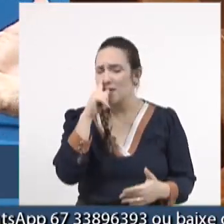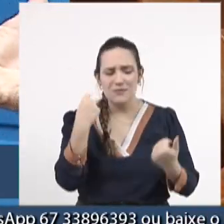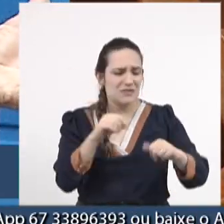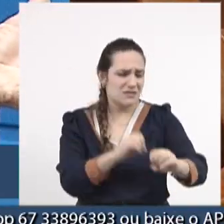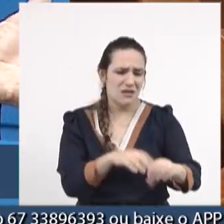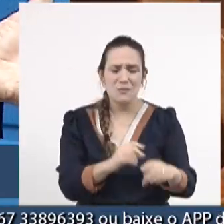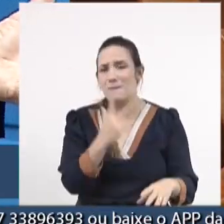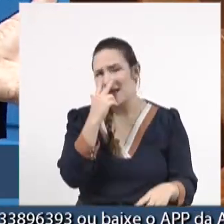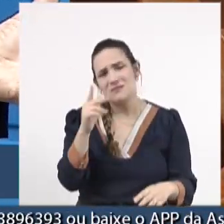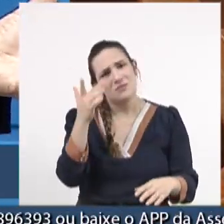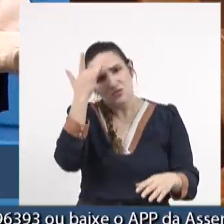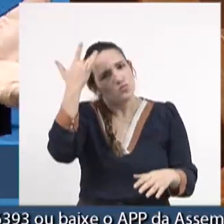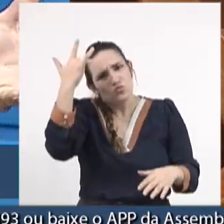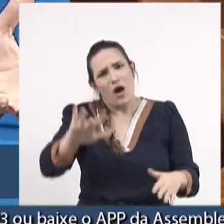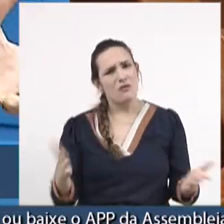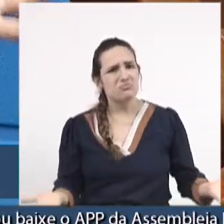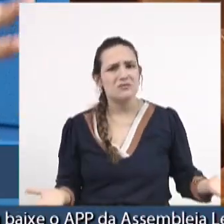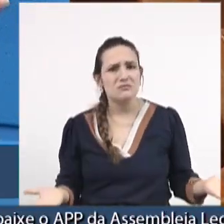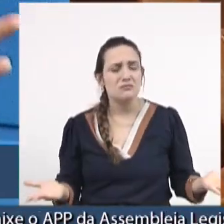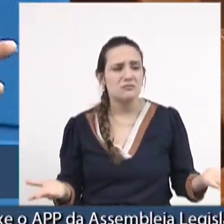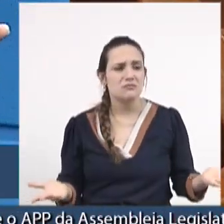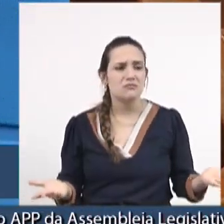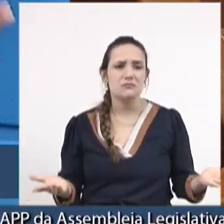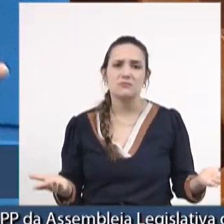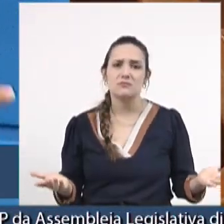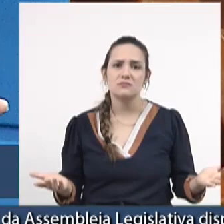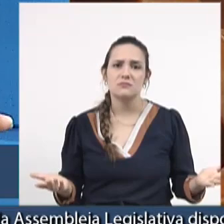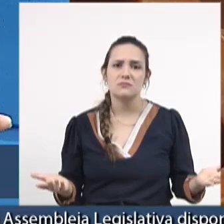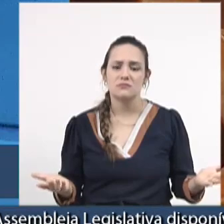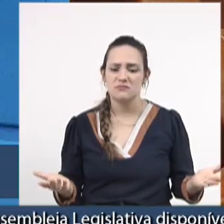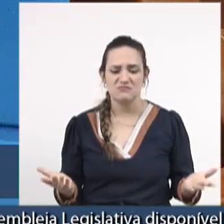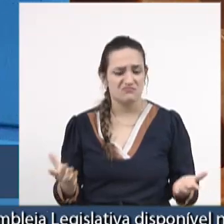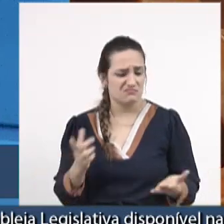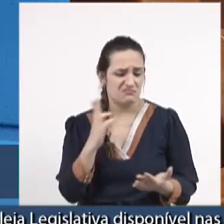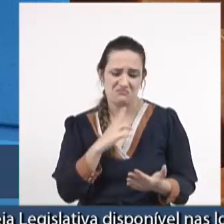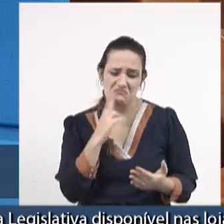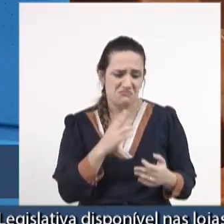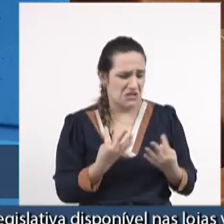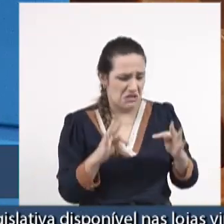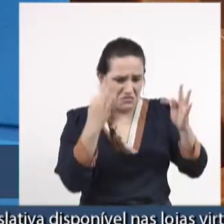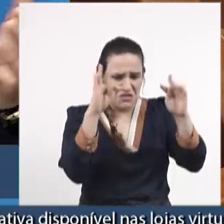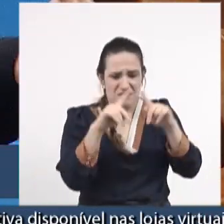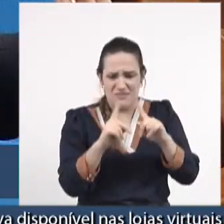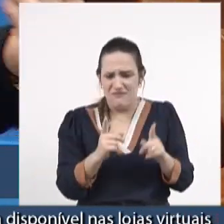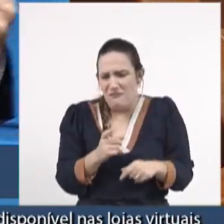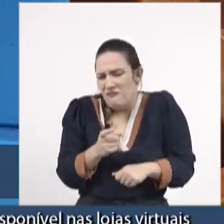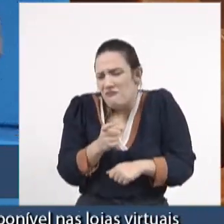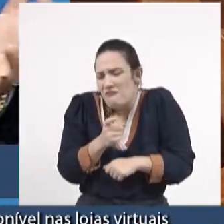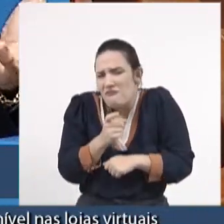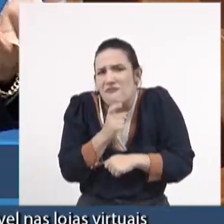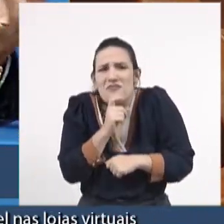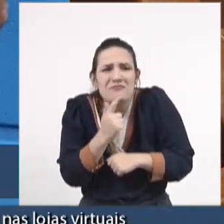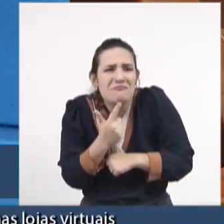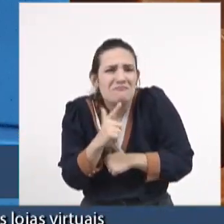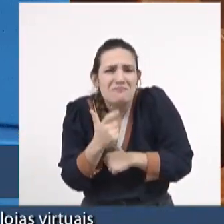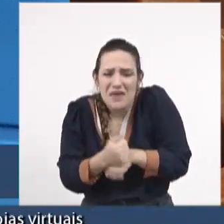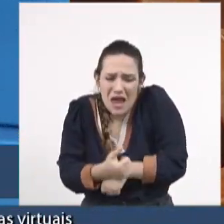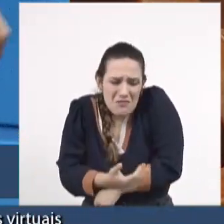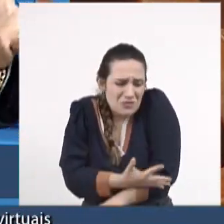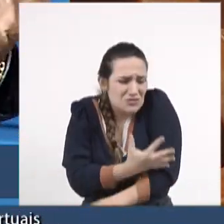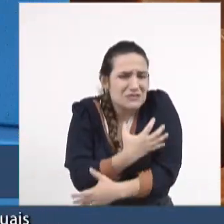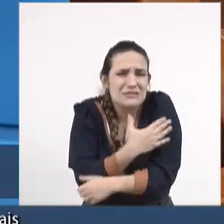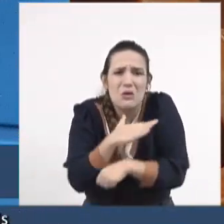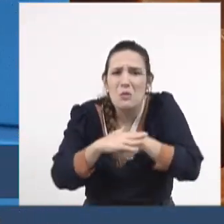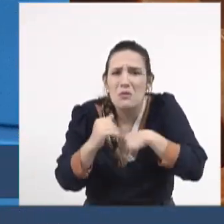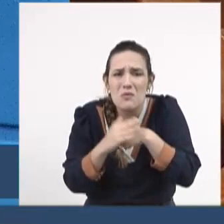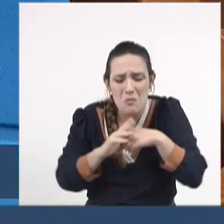parecem que não sabem disso. Né? Como eu disse, vivemos num mundo mecanizado e frio e precisamos de reparar